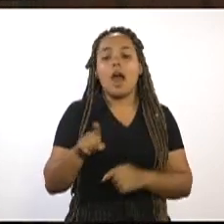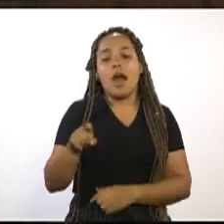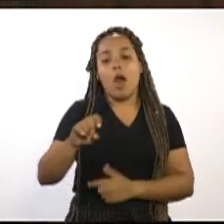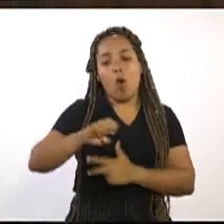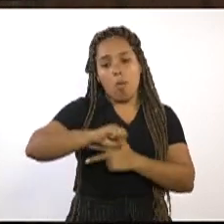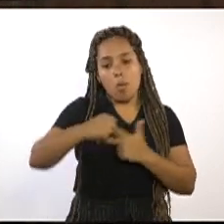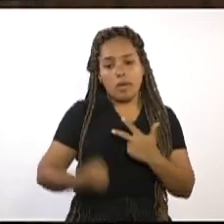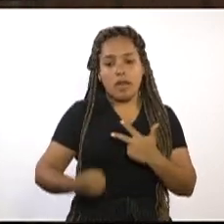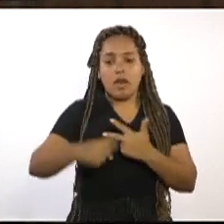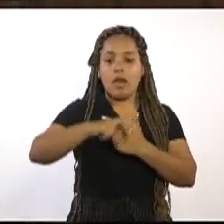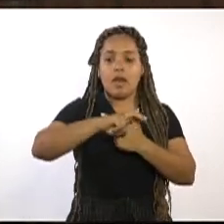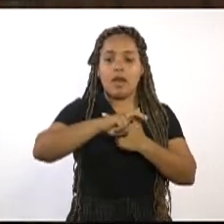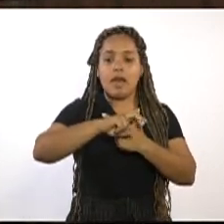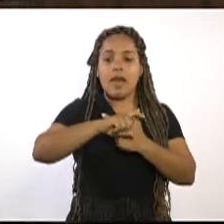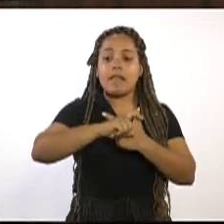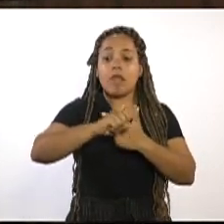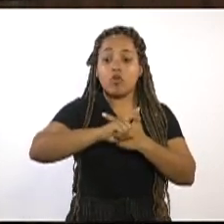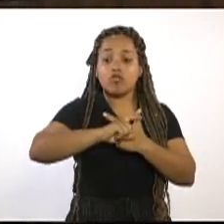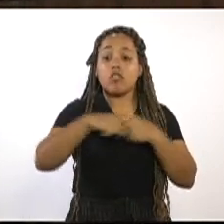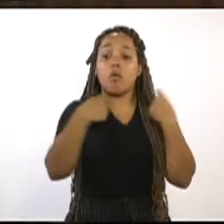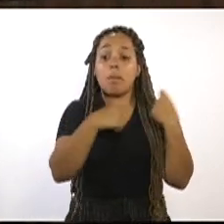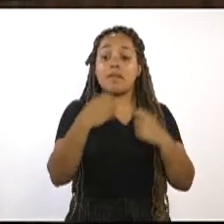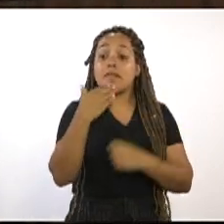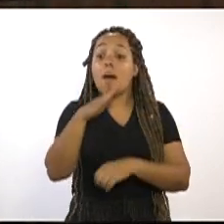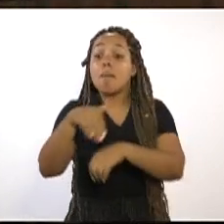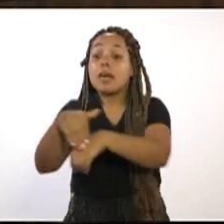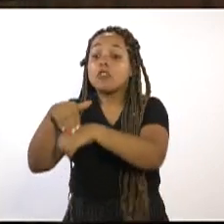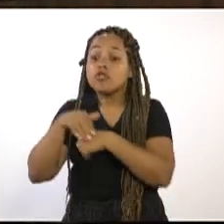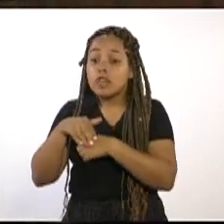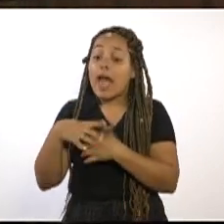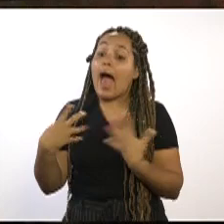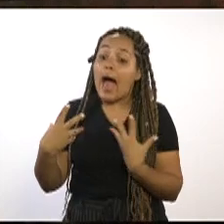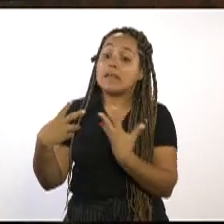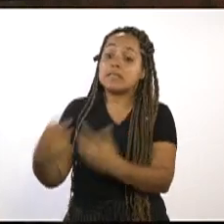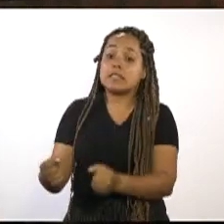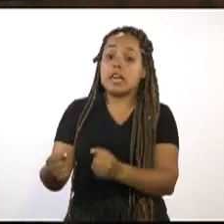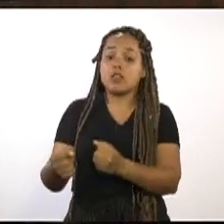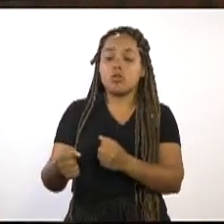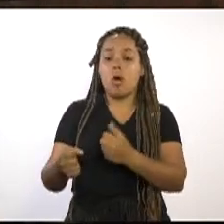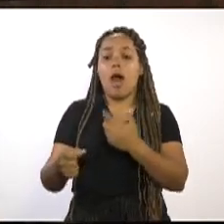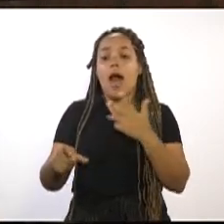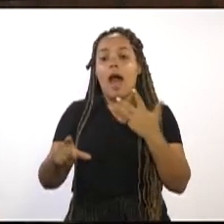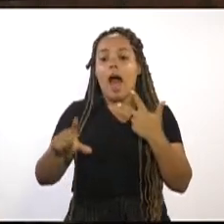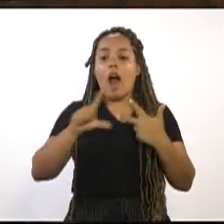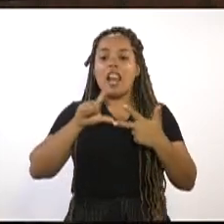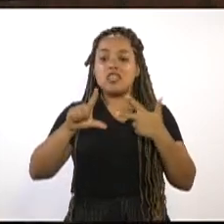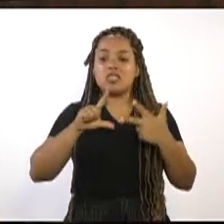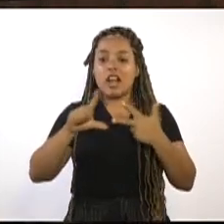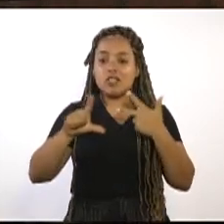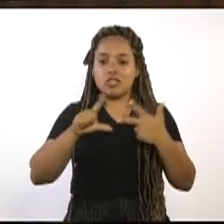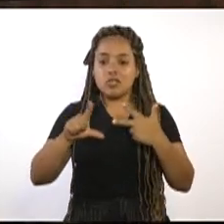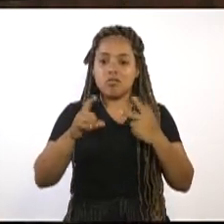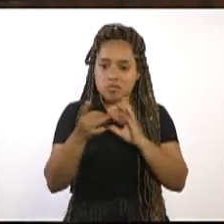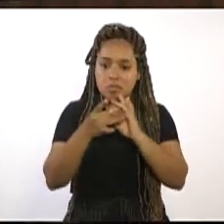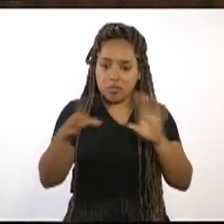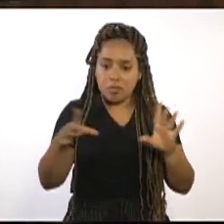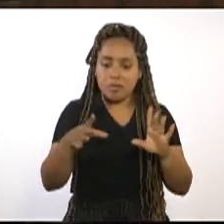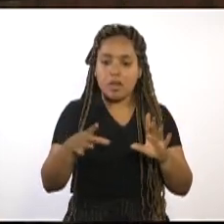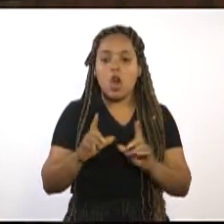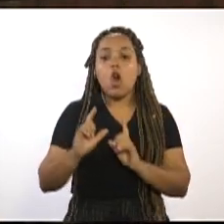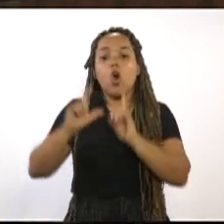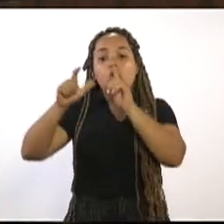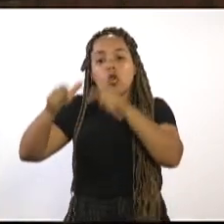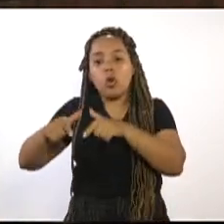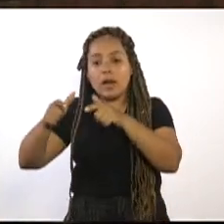autorização ao Legislativo. Os países da América Latina seguem o modelo autorizativo. Já nos países da Europa